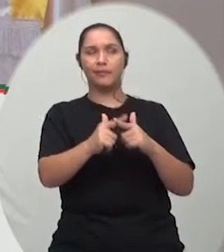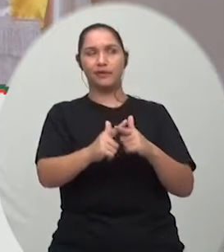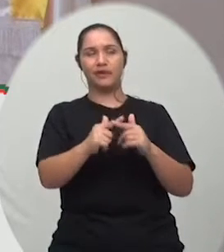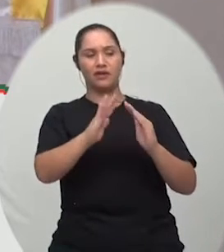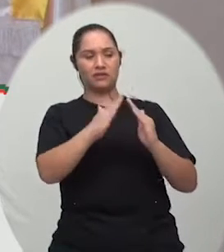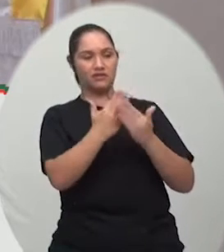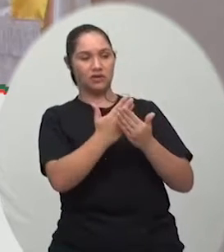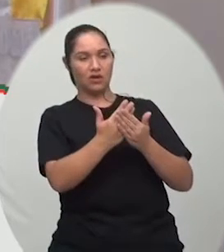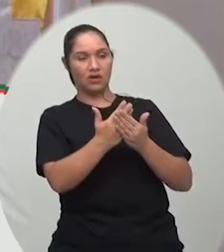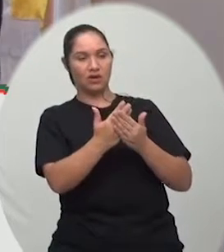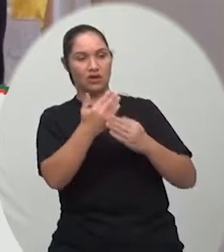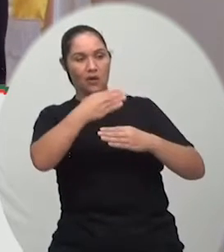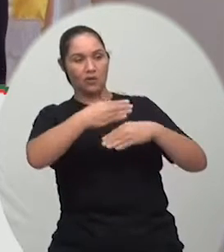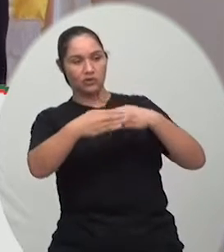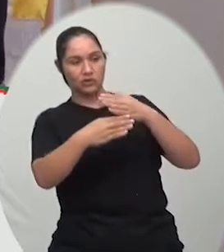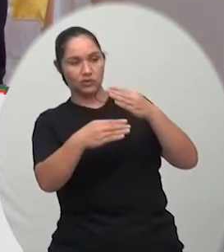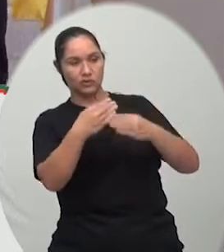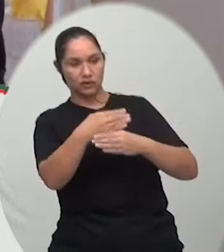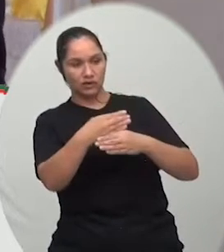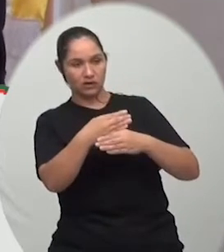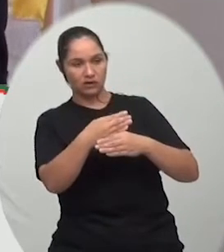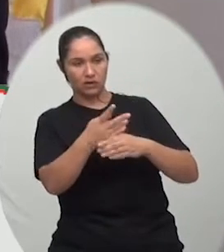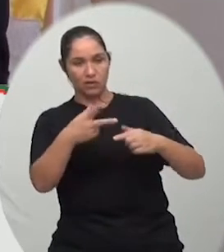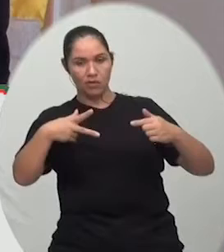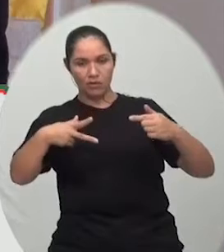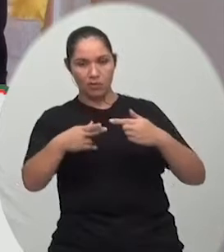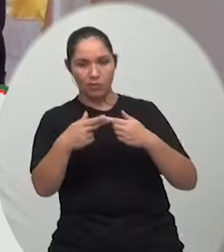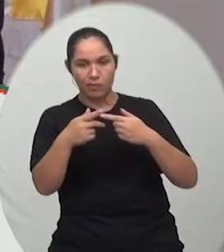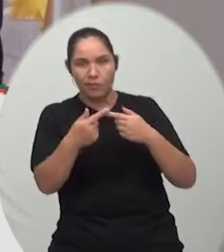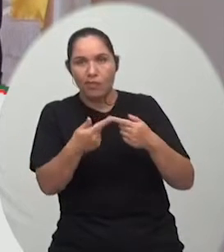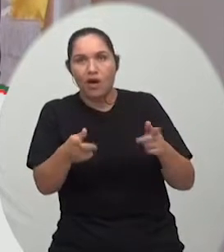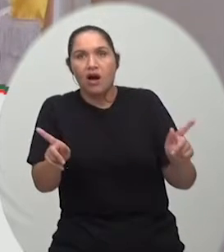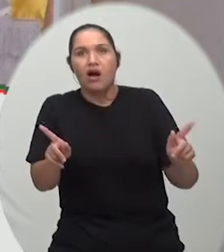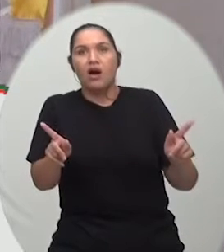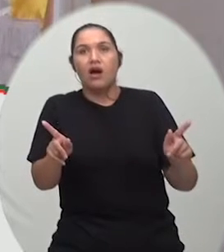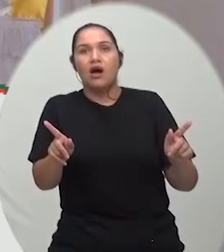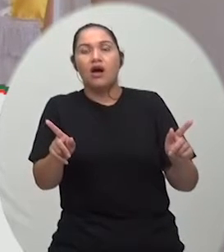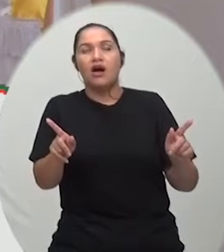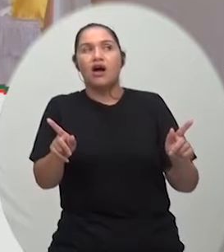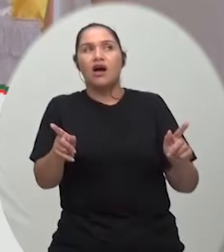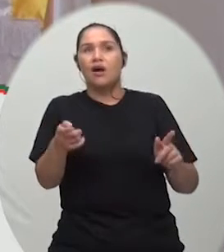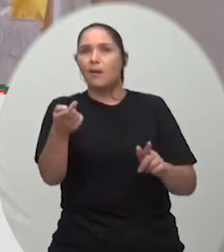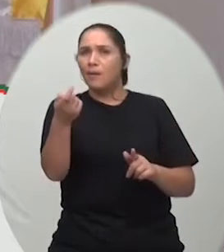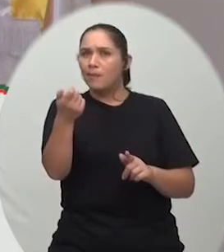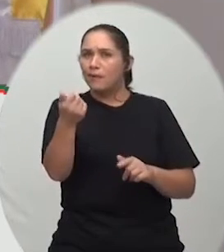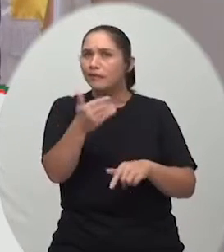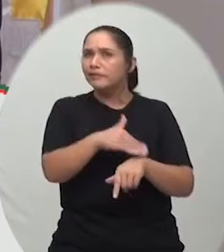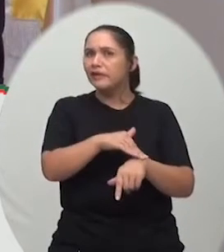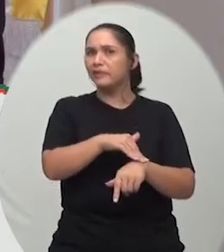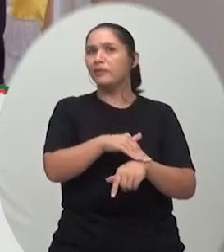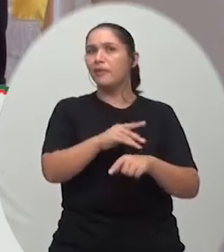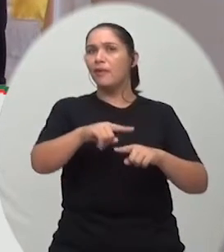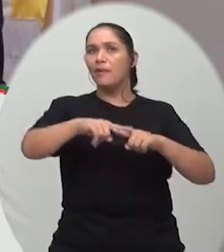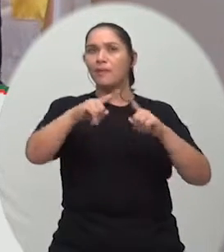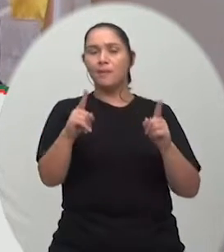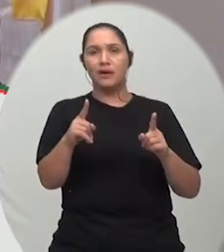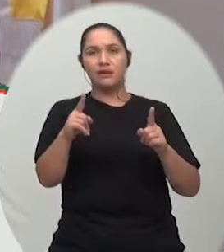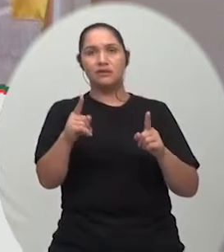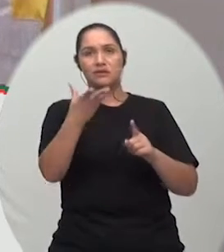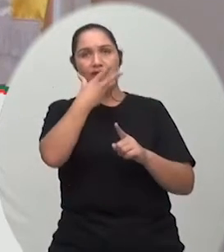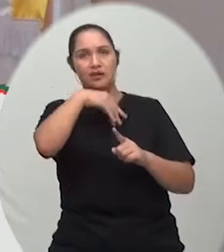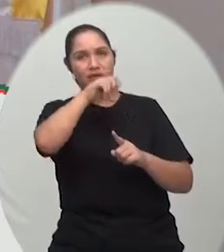e que os pais fazem festinha, e nós subimos, né, o vereador Toninho, que os pais, que as APP fazem festinha para